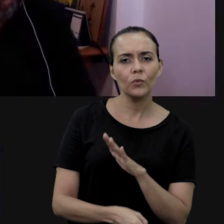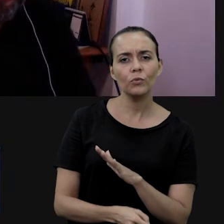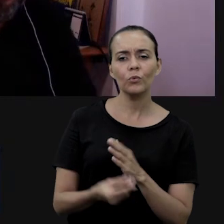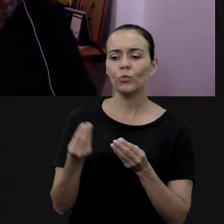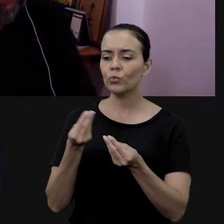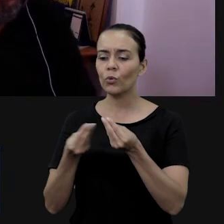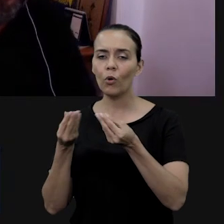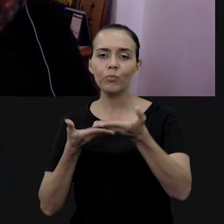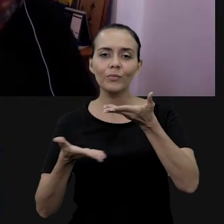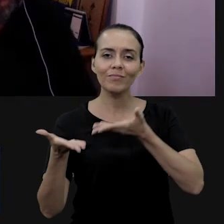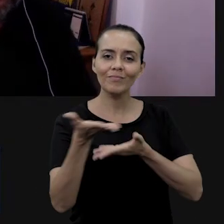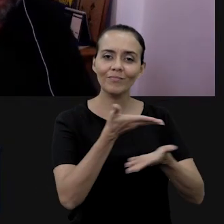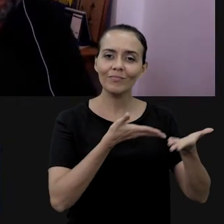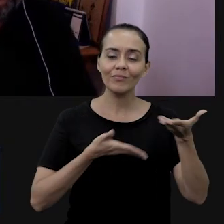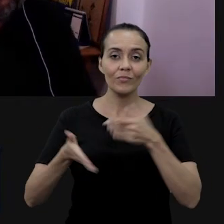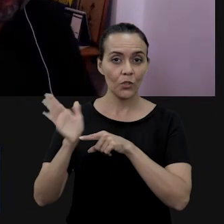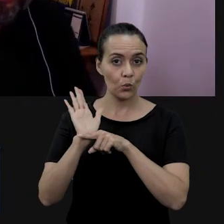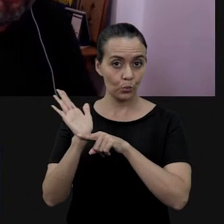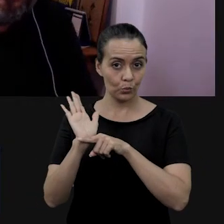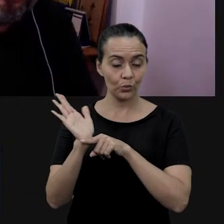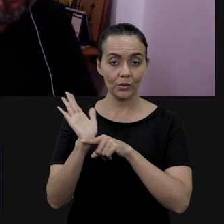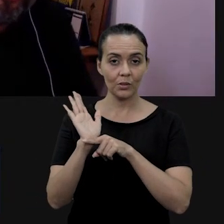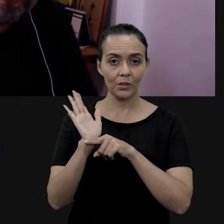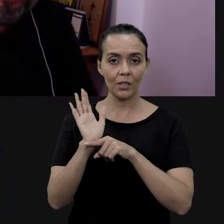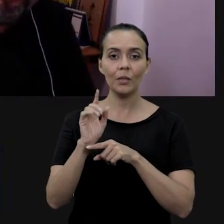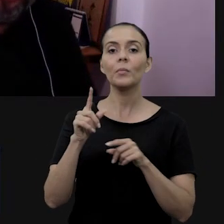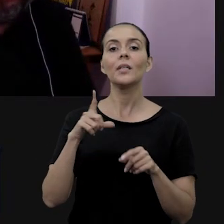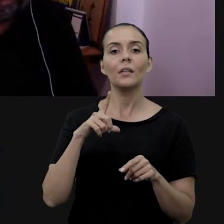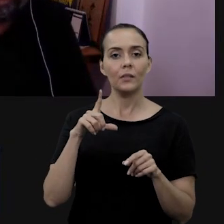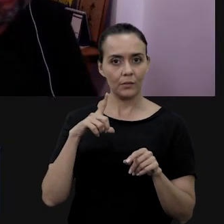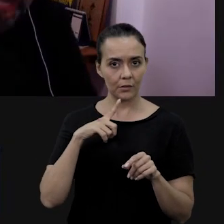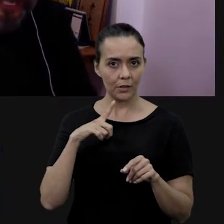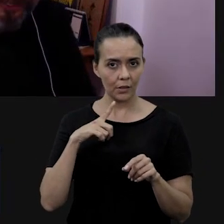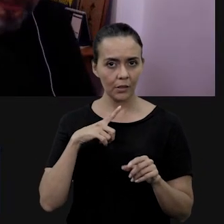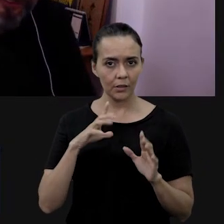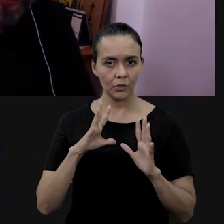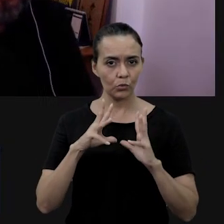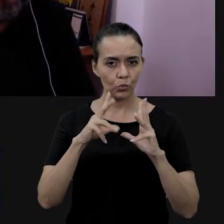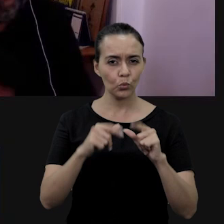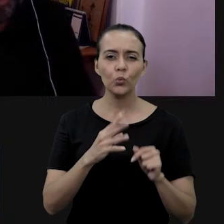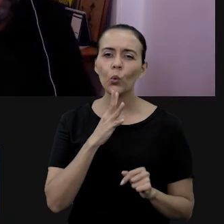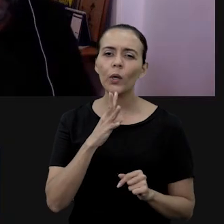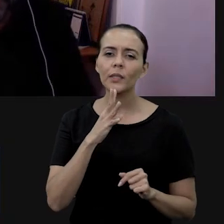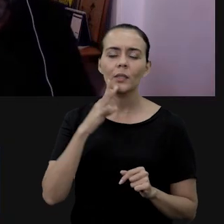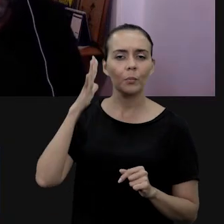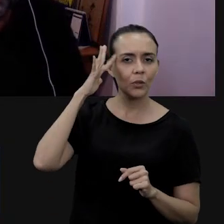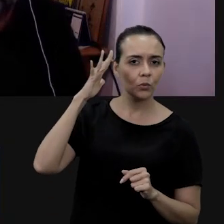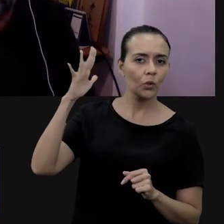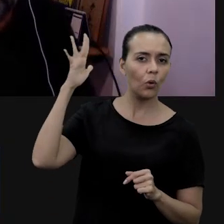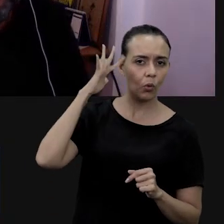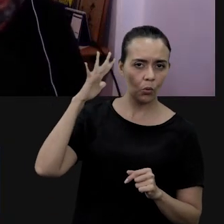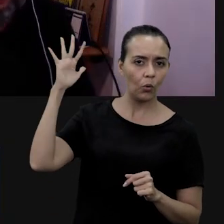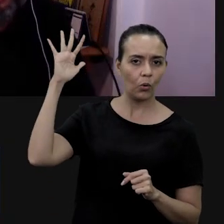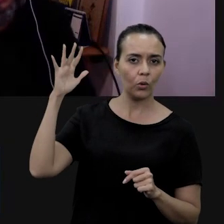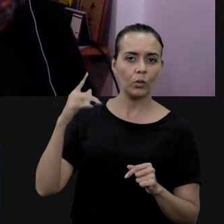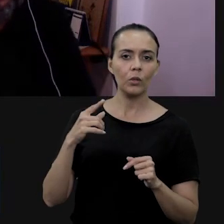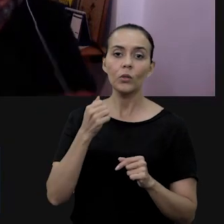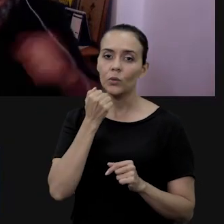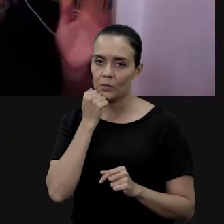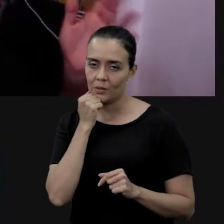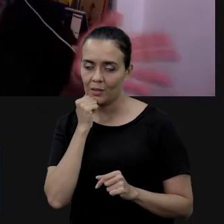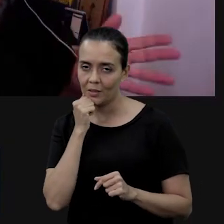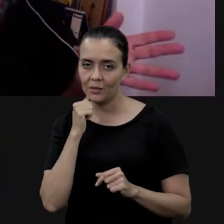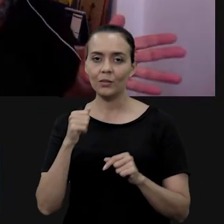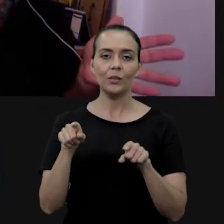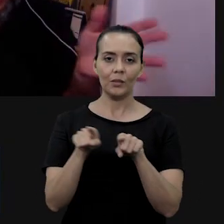conhecer artisticamente, porque o cinema é uma ferramenta técnico, mas ele talvez